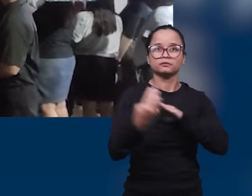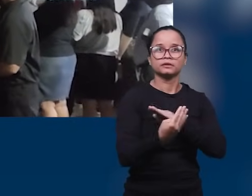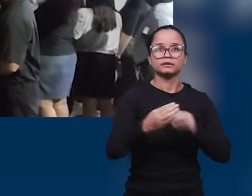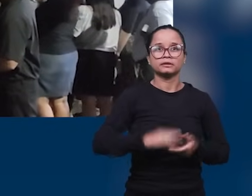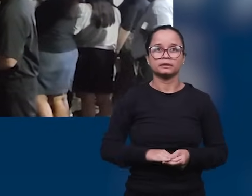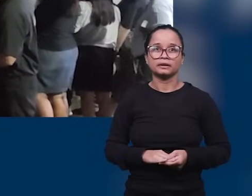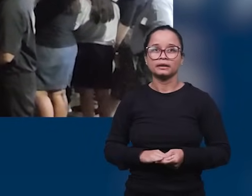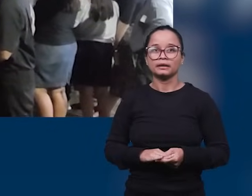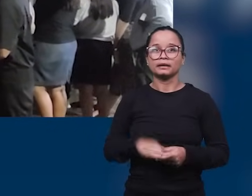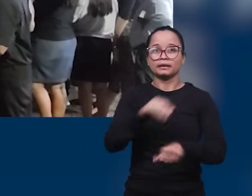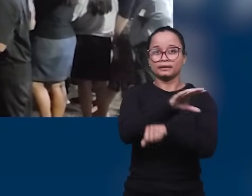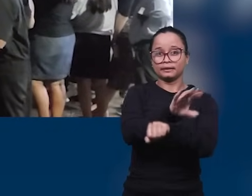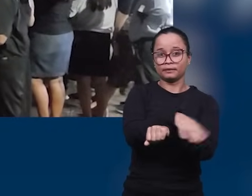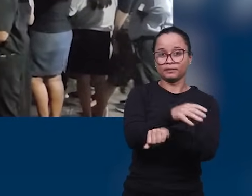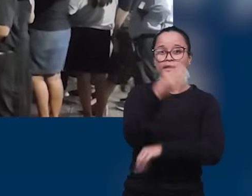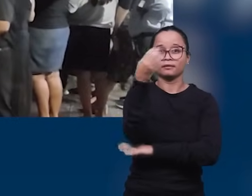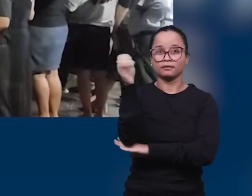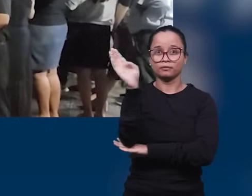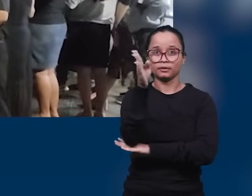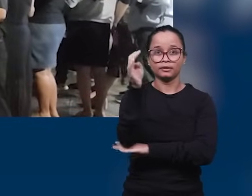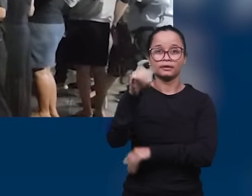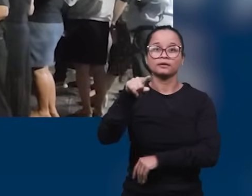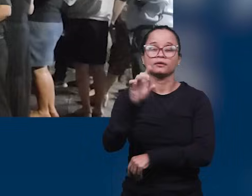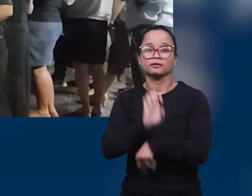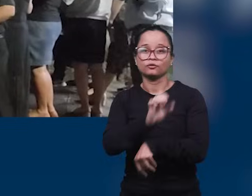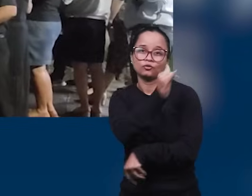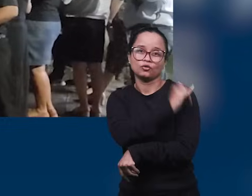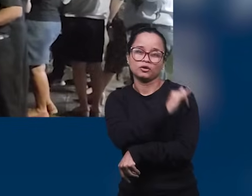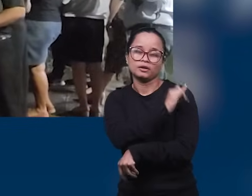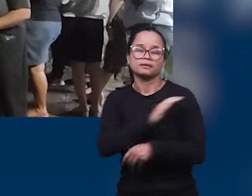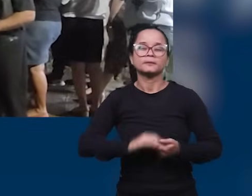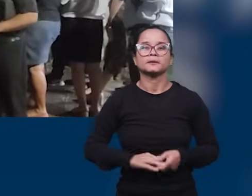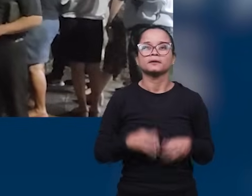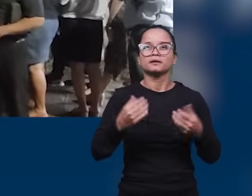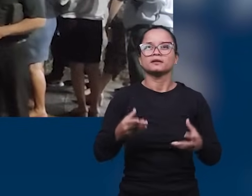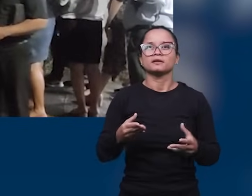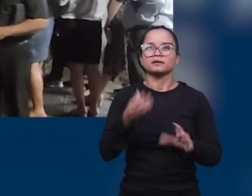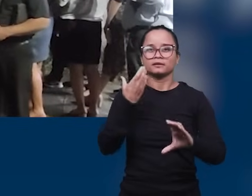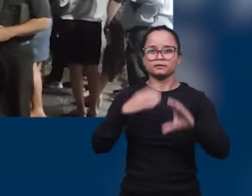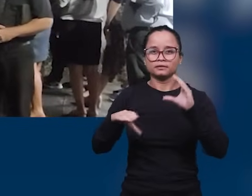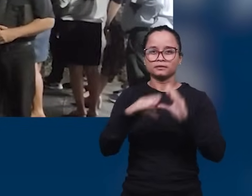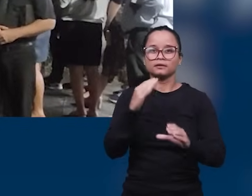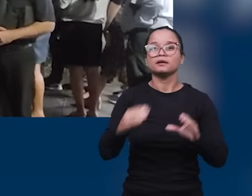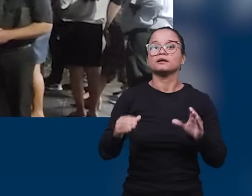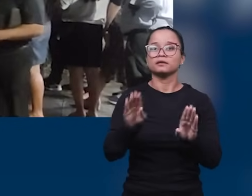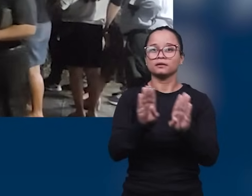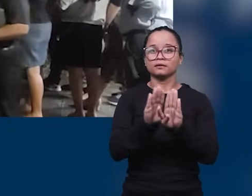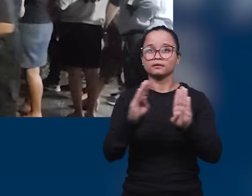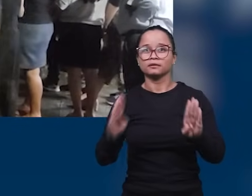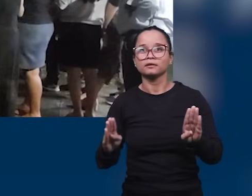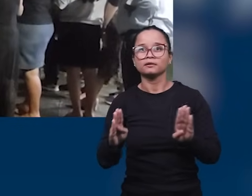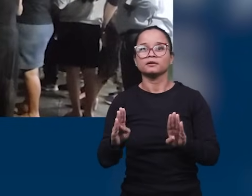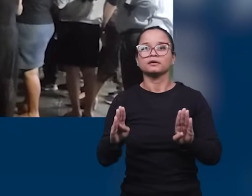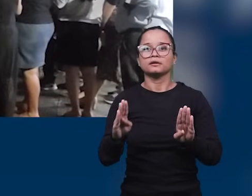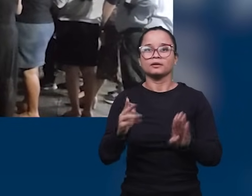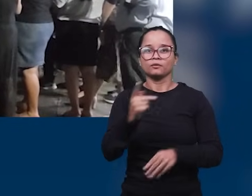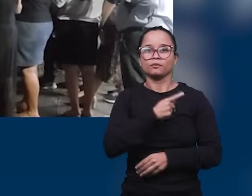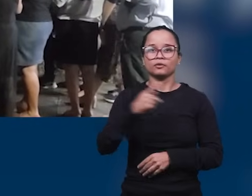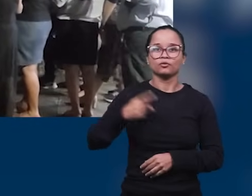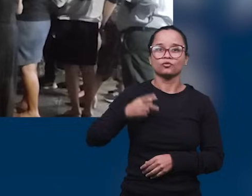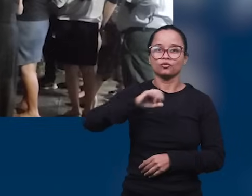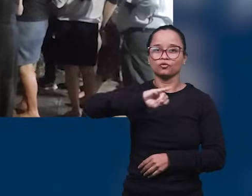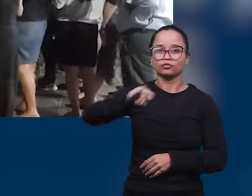bairro da Praça da Bandeira, onde cantamos alguns louvores ali na porta da casa do pastor José